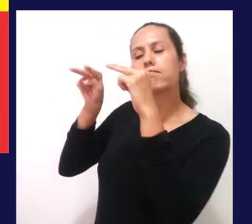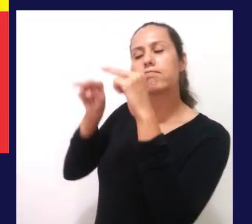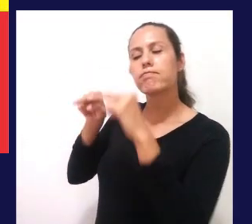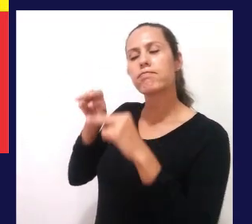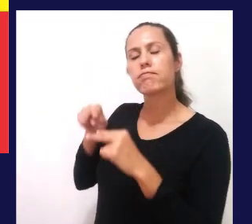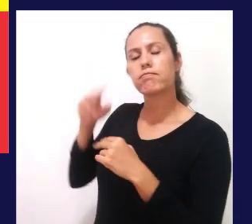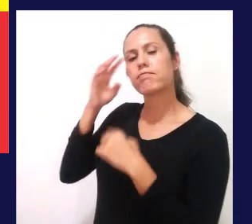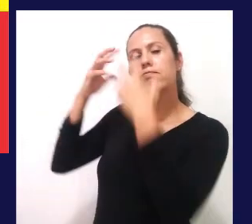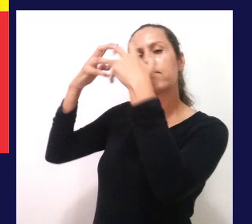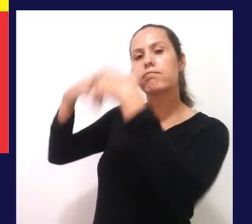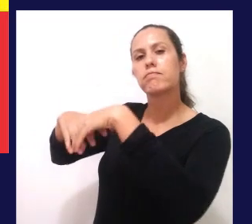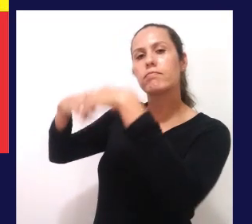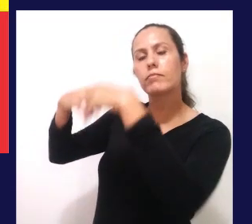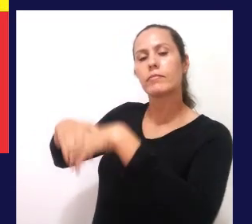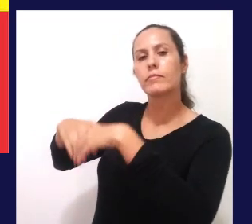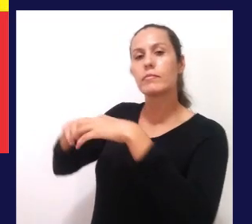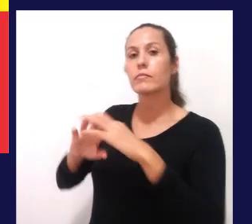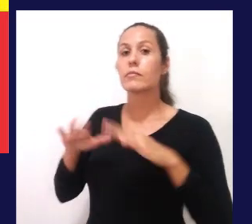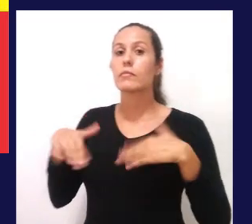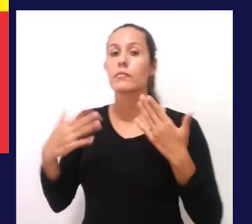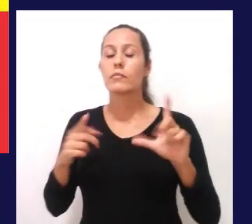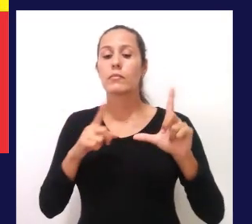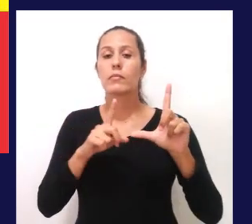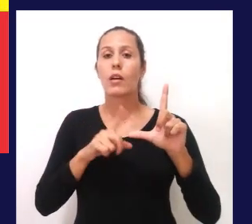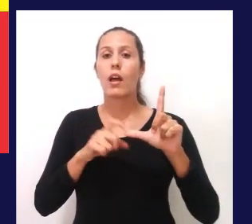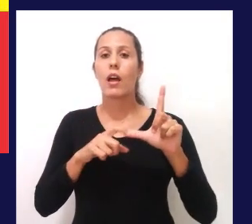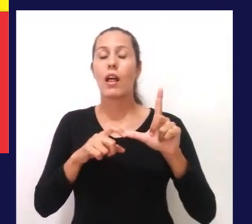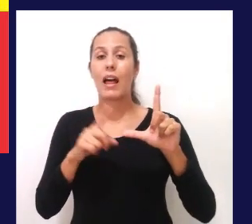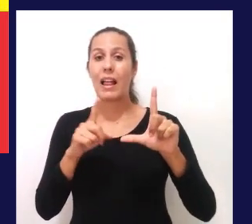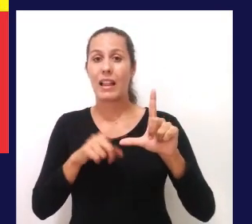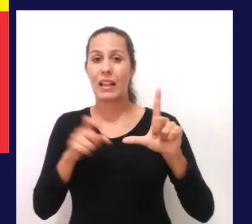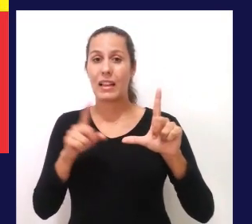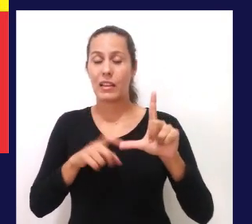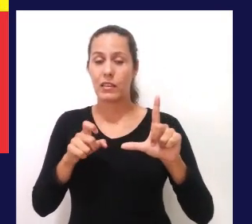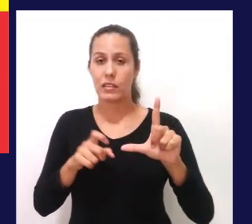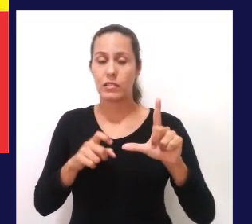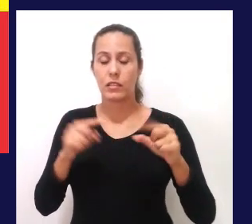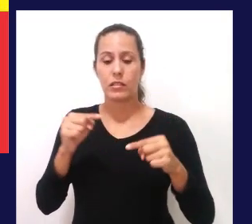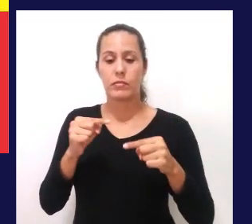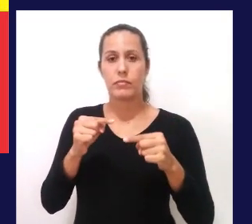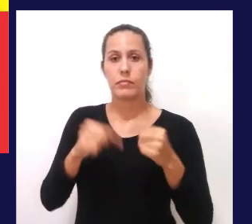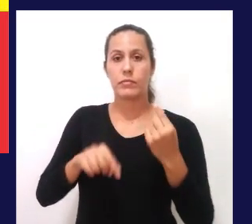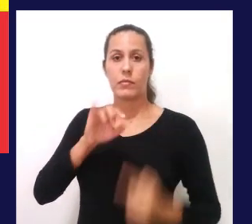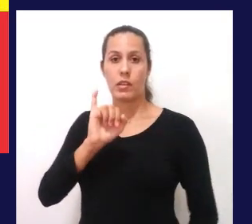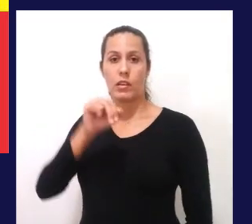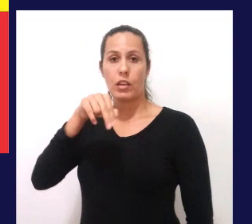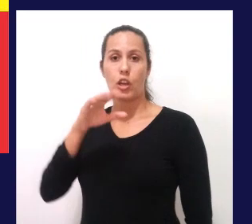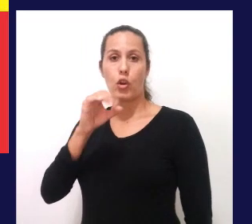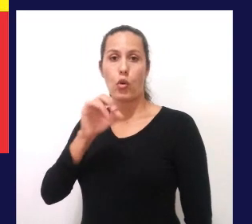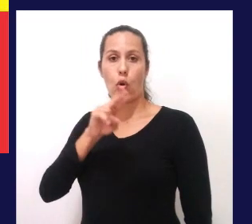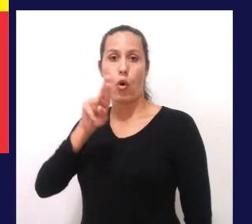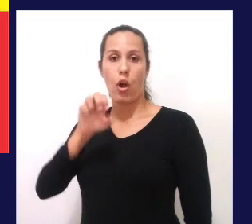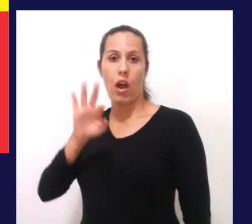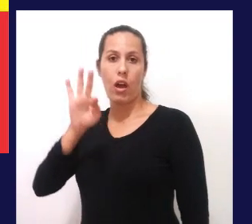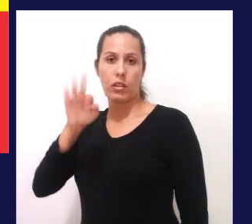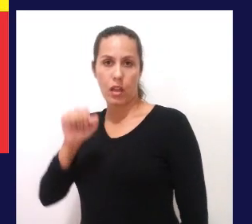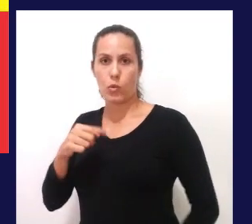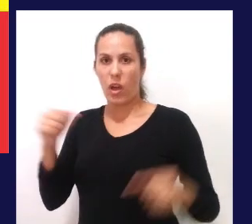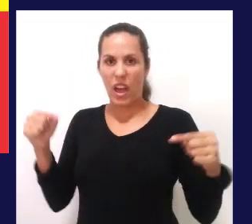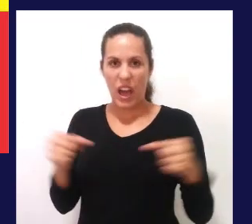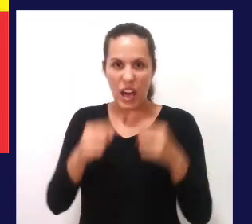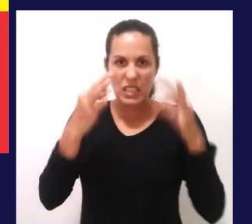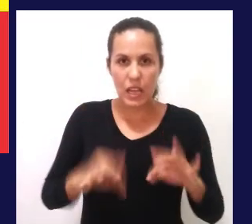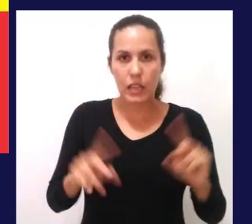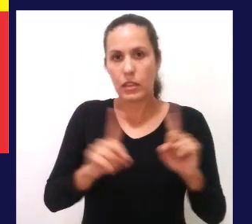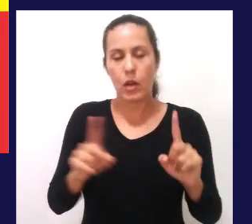observando aí na telinha para observar qual é a alternativa incorreta. Não é a